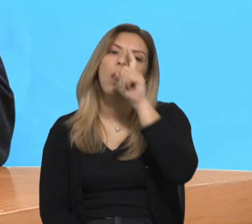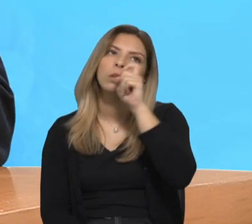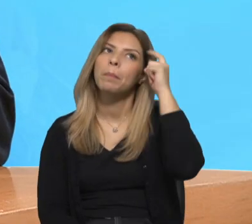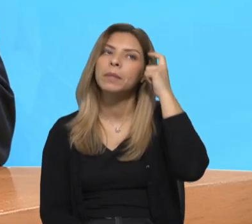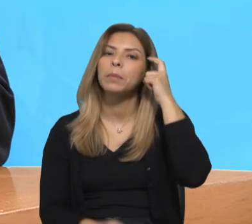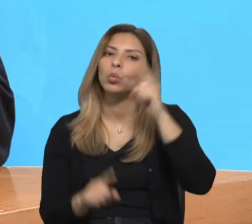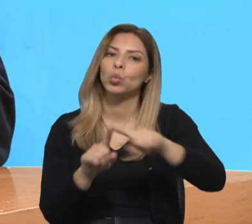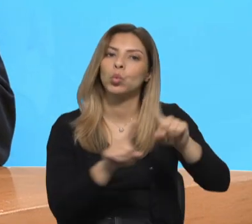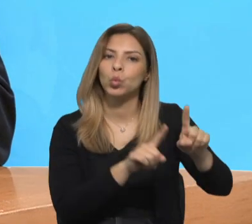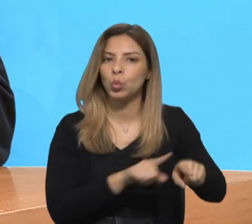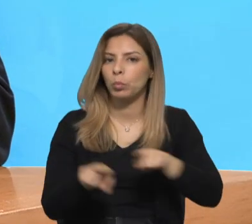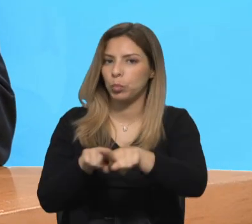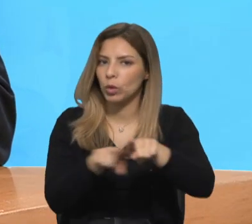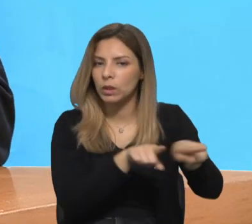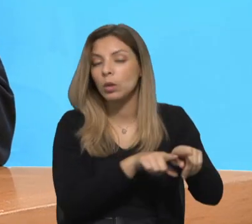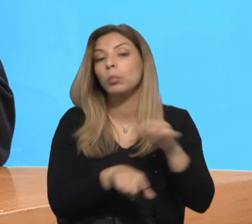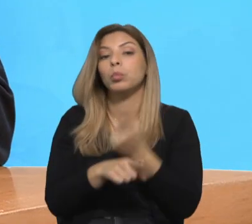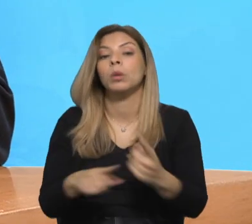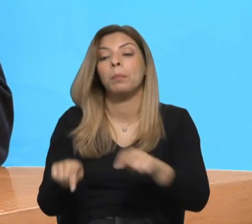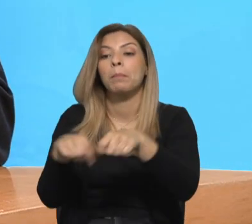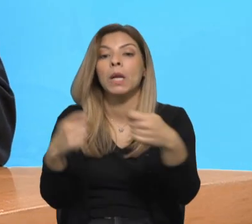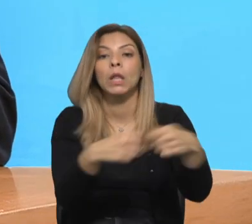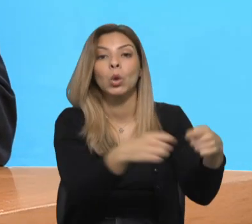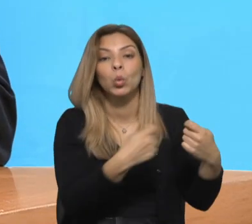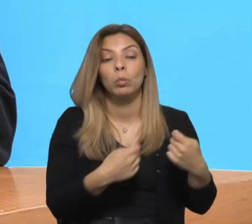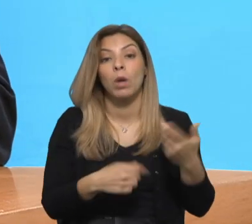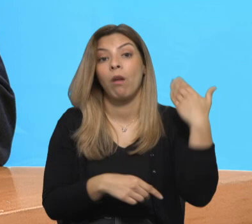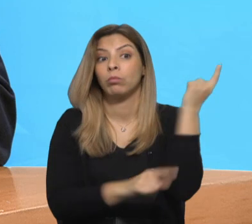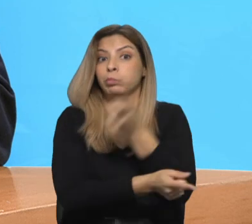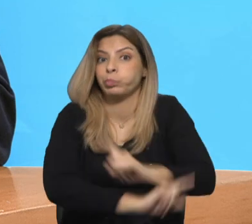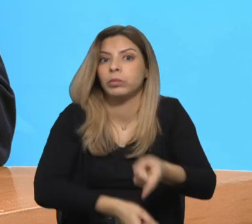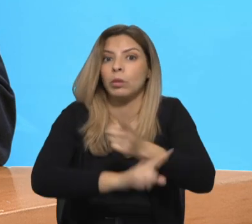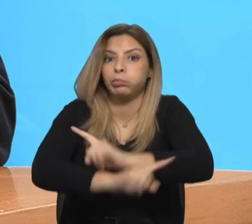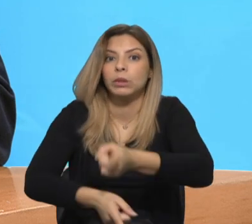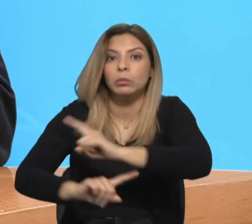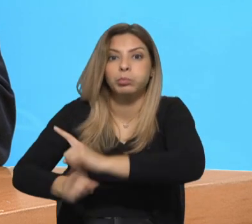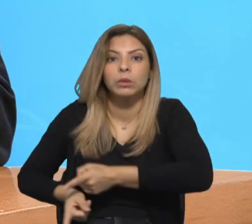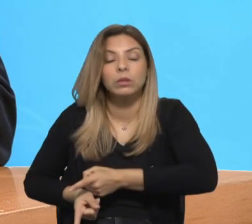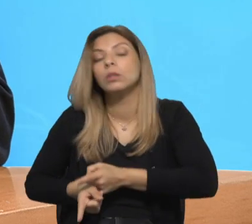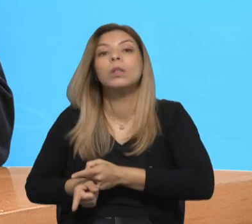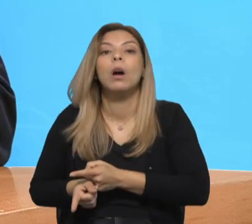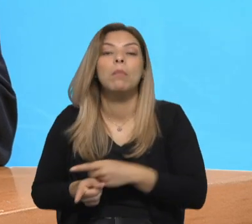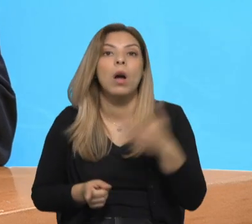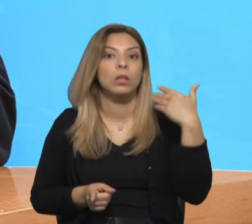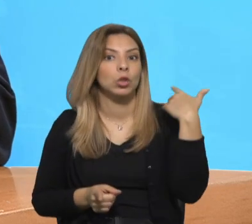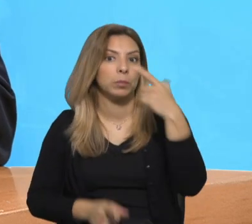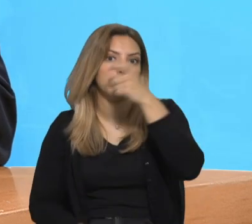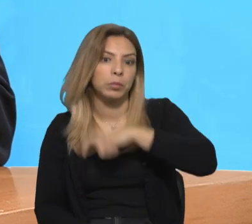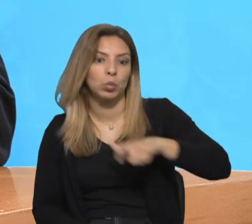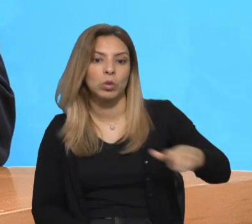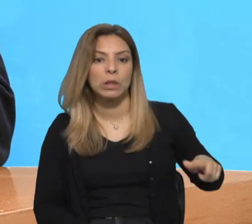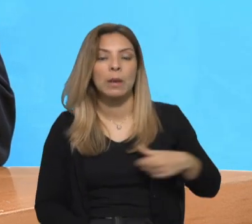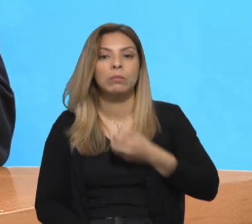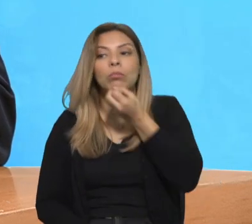políticos, porque os partidos políticos estavam proibidos e então mesmo pessoas que não professavam